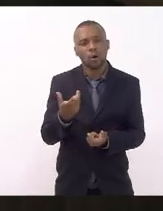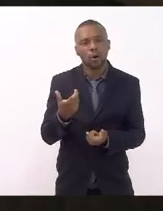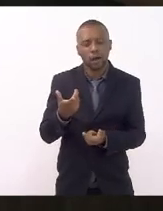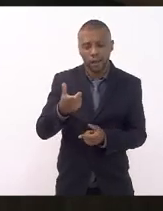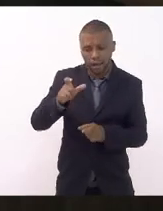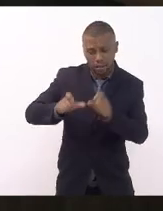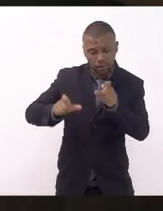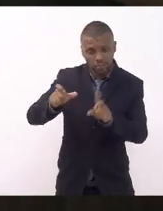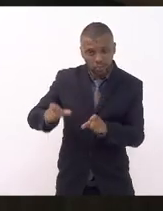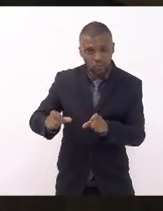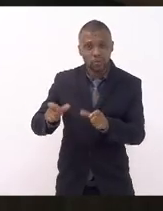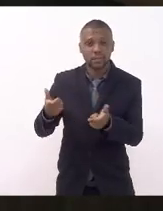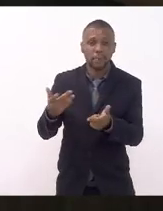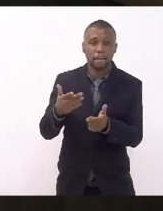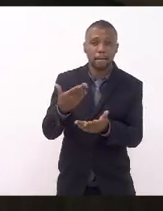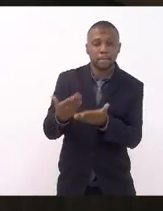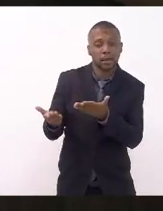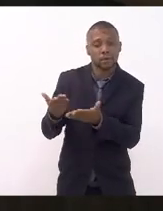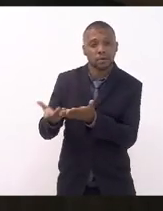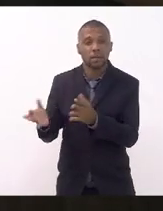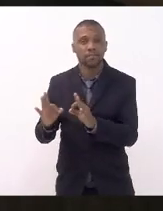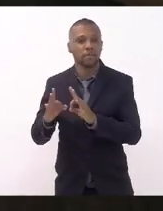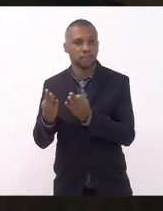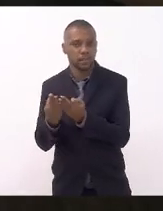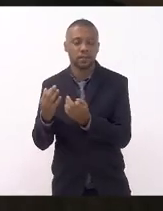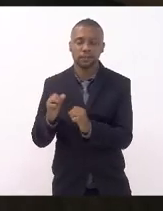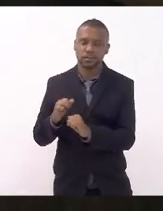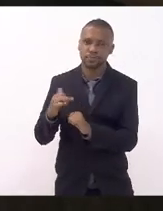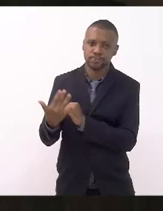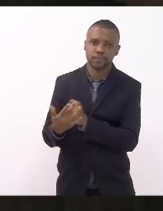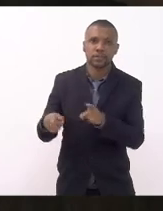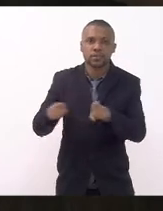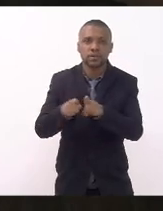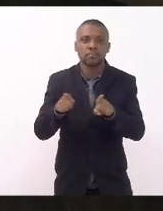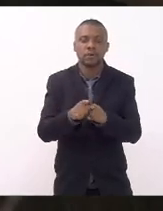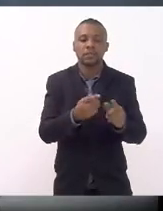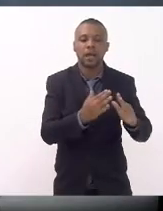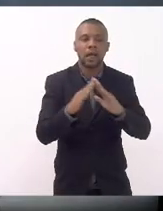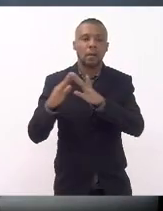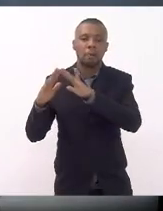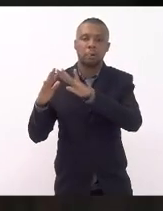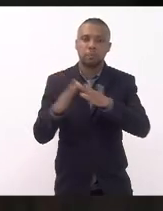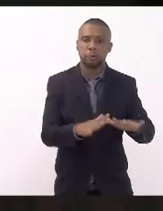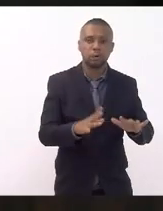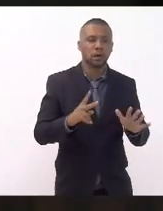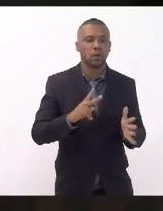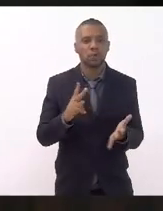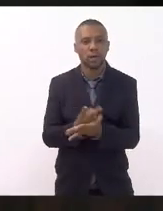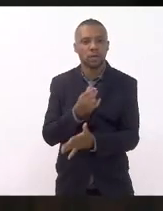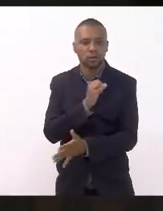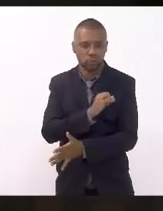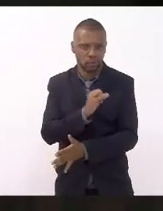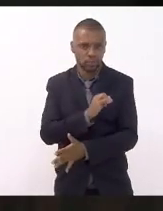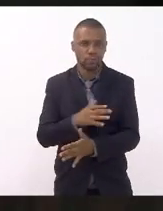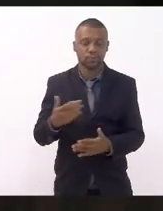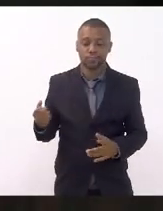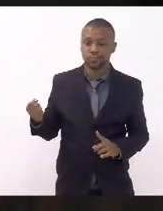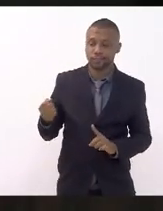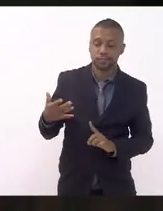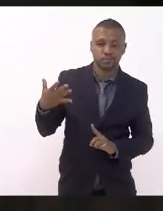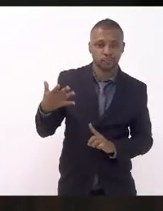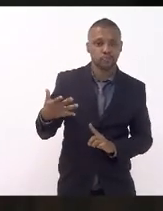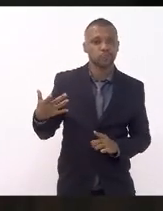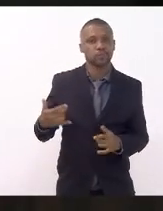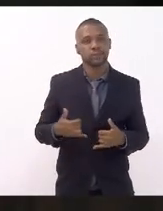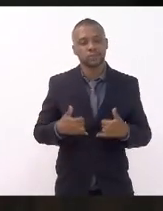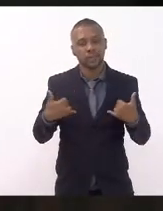os órfãos das tragédias climáticas e naturais que enfrentamos no Rio de Janeiro. Para a declaração de voto, a nobre